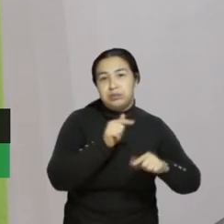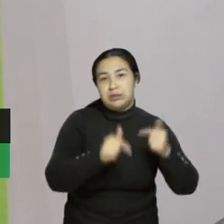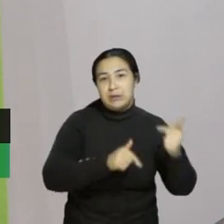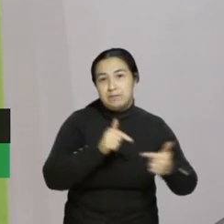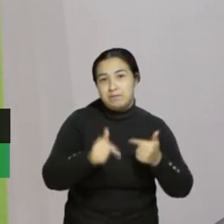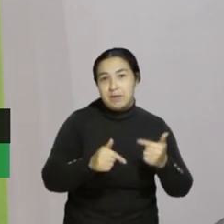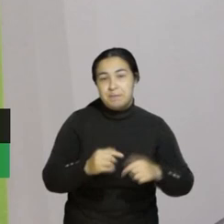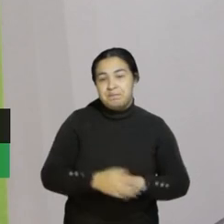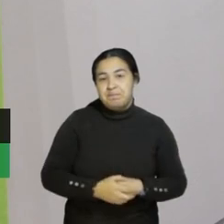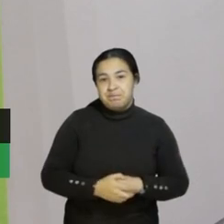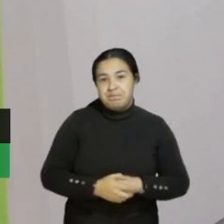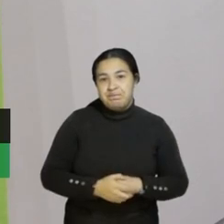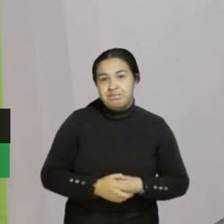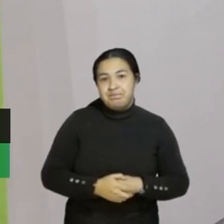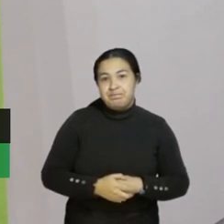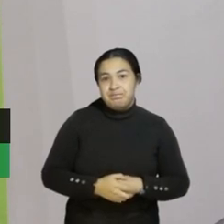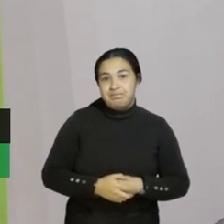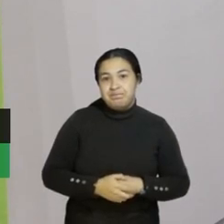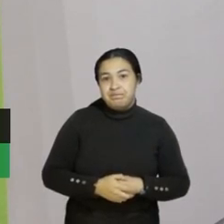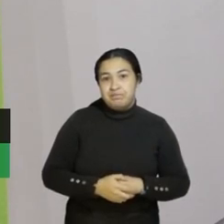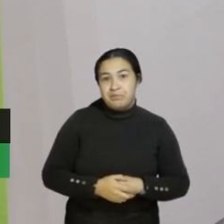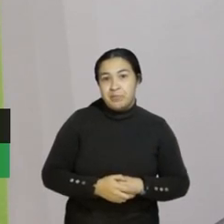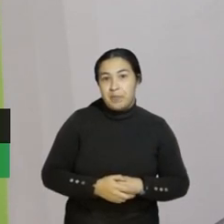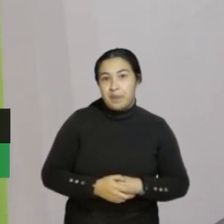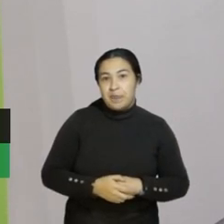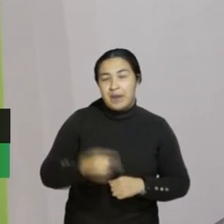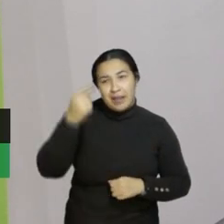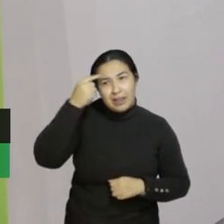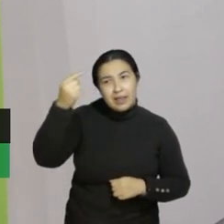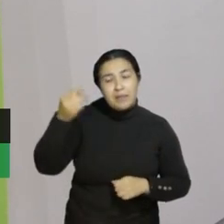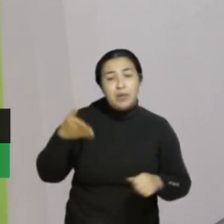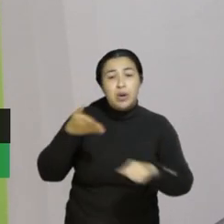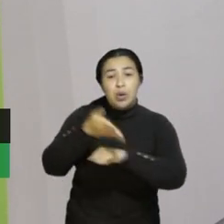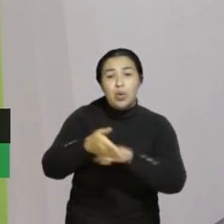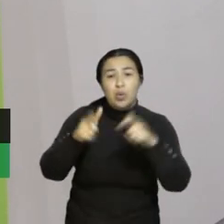numa cidade que me marcou. Bombeiros militares de Santa